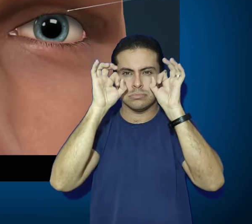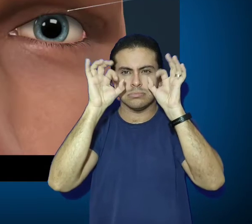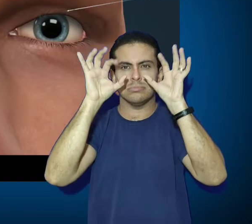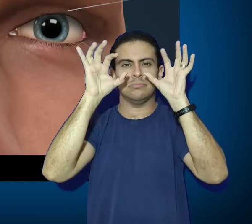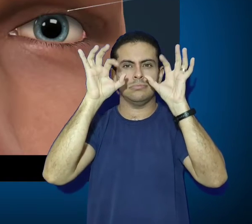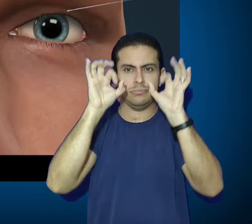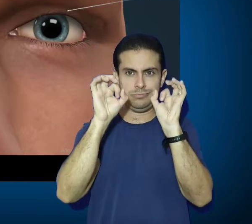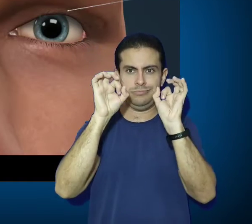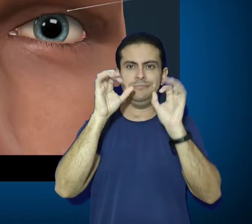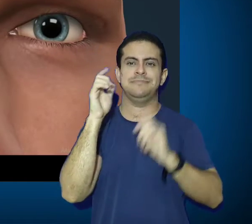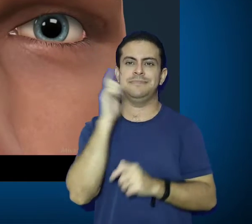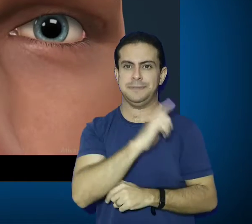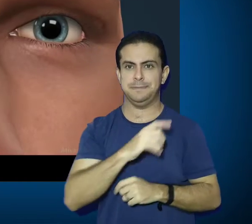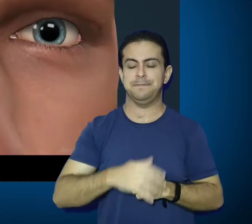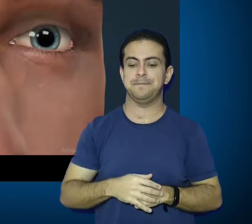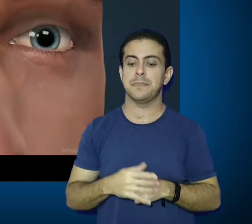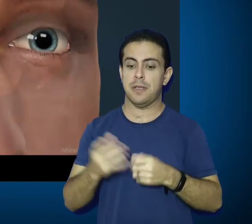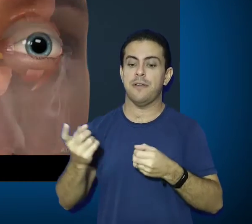aos mecanismos da visão.